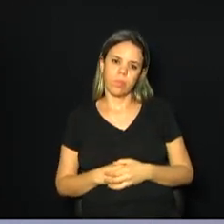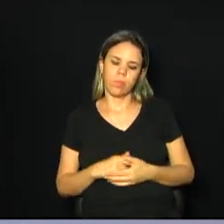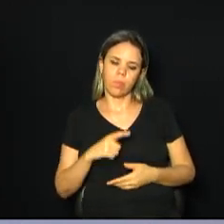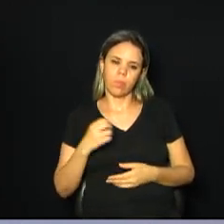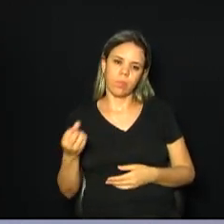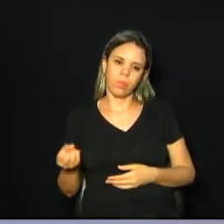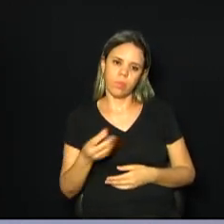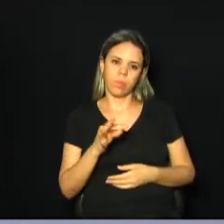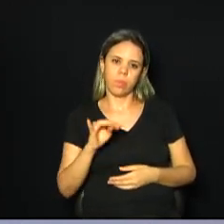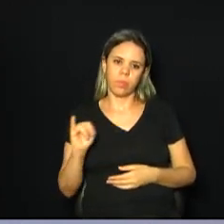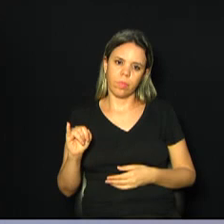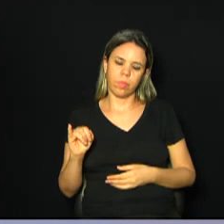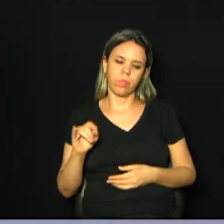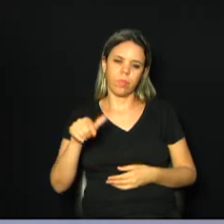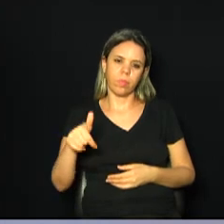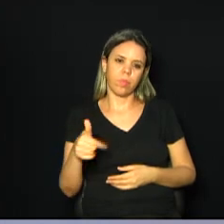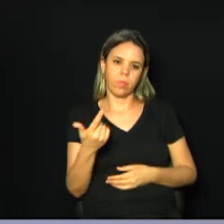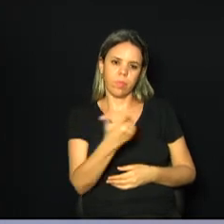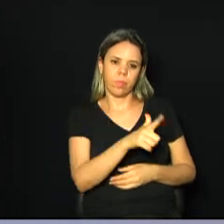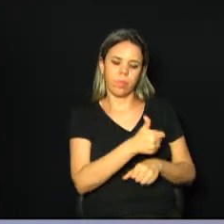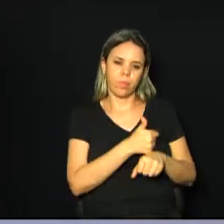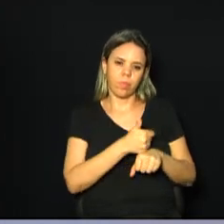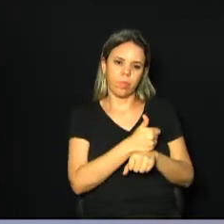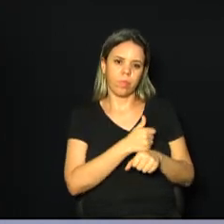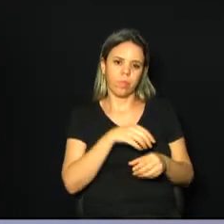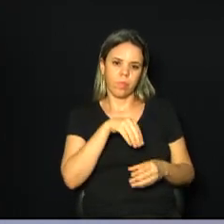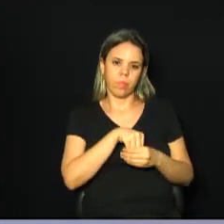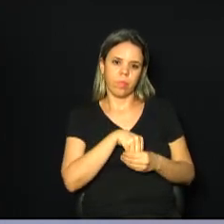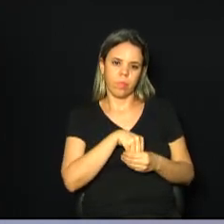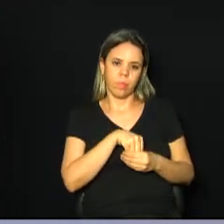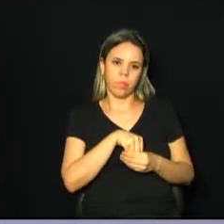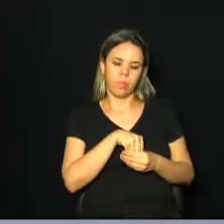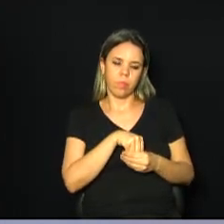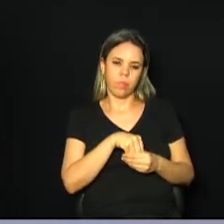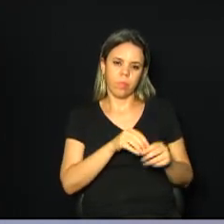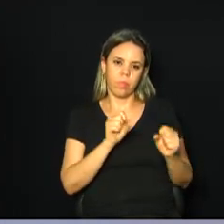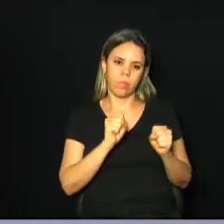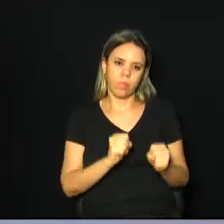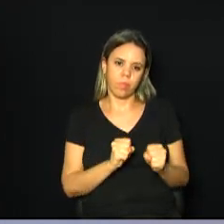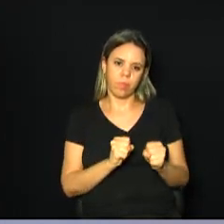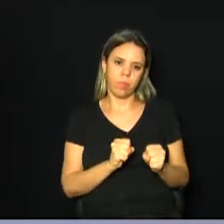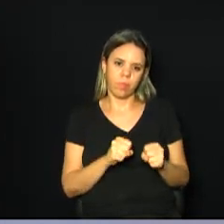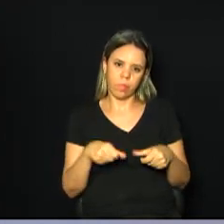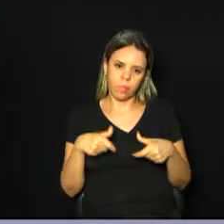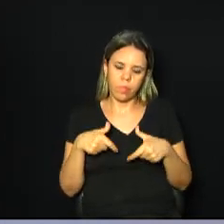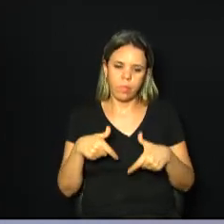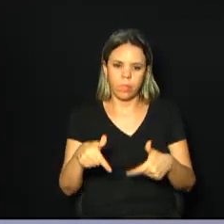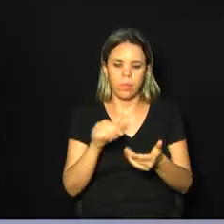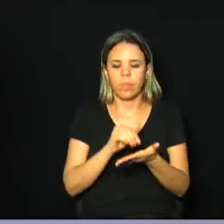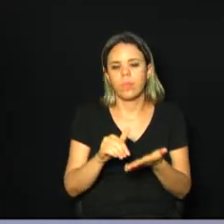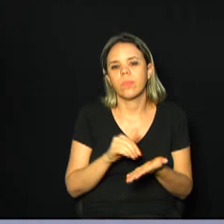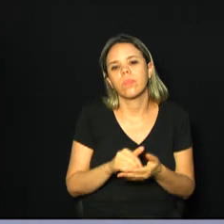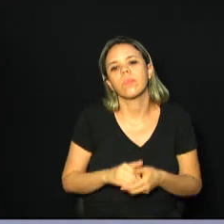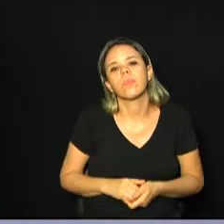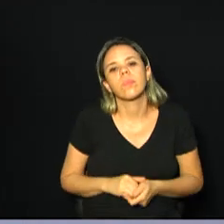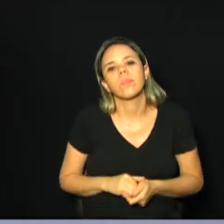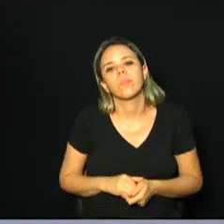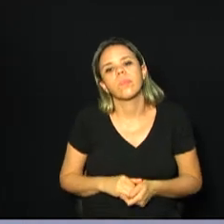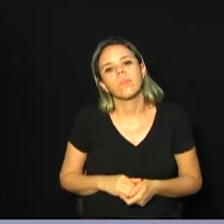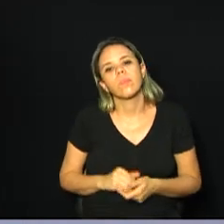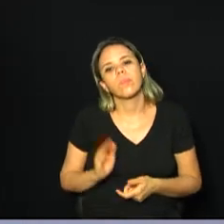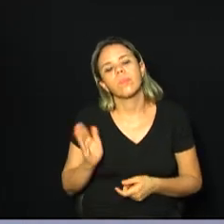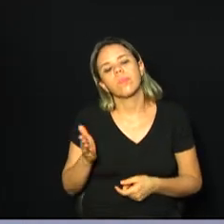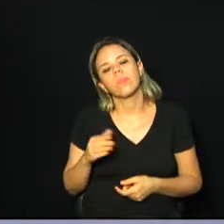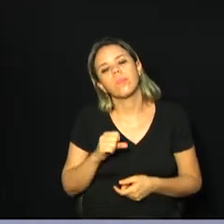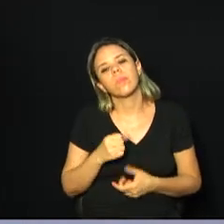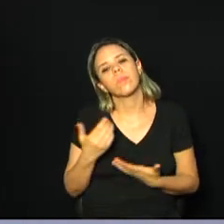só TI, daqui a pouco nós teremos outros departamentos lá dentro para poder atuar dentro dos escritórios. O próximo passo, já de